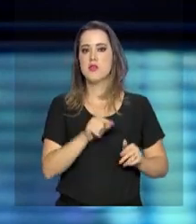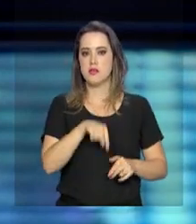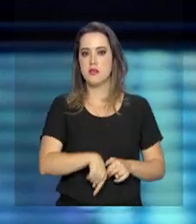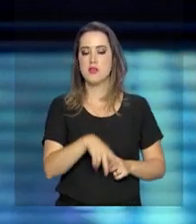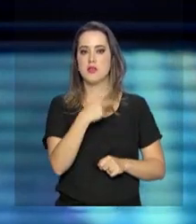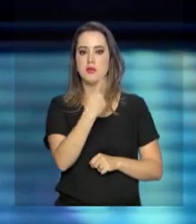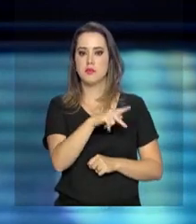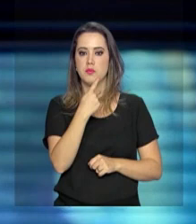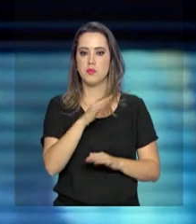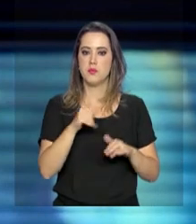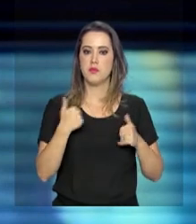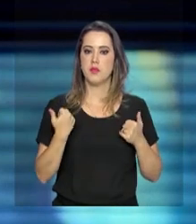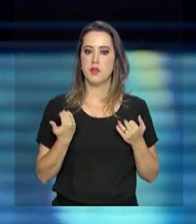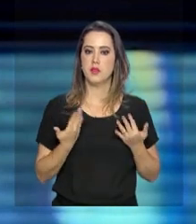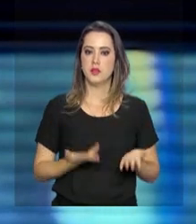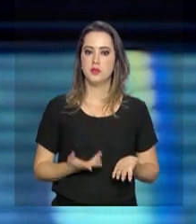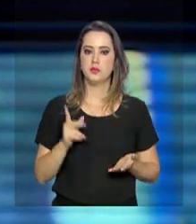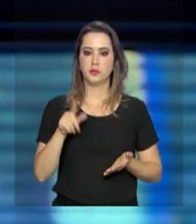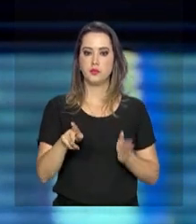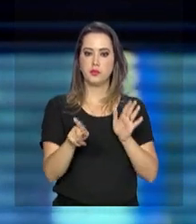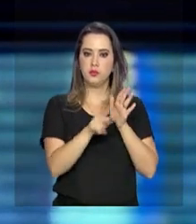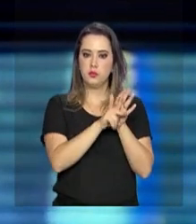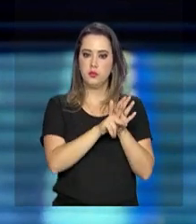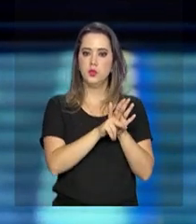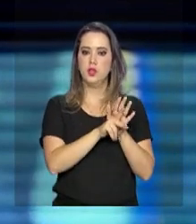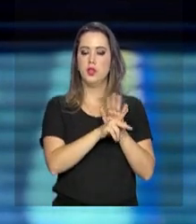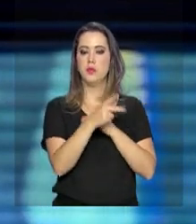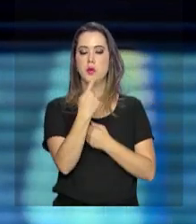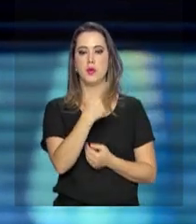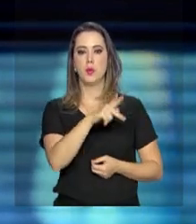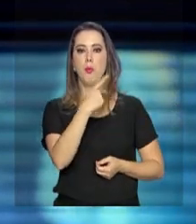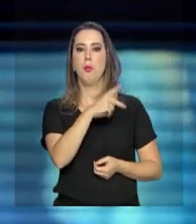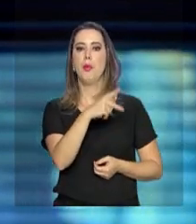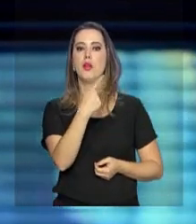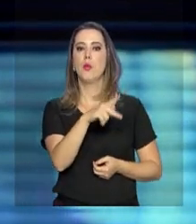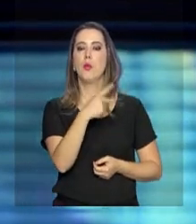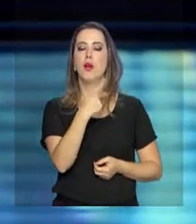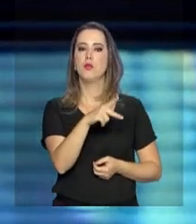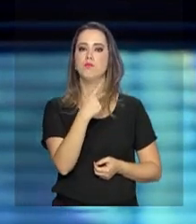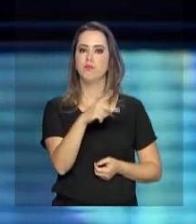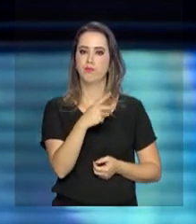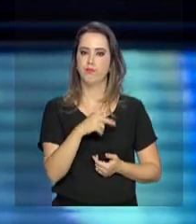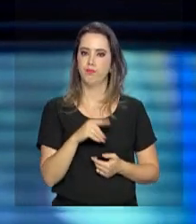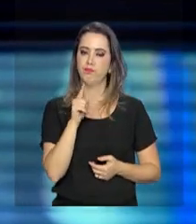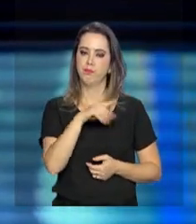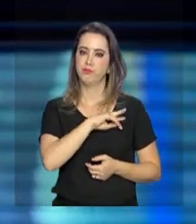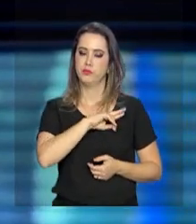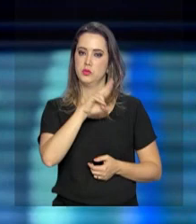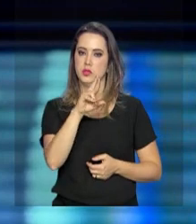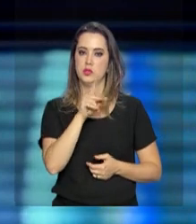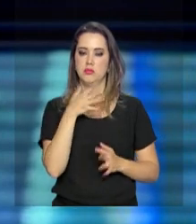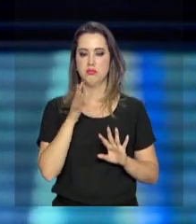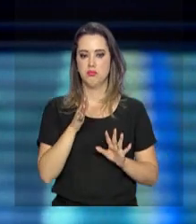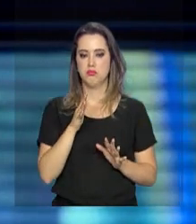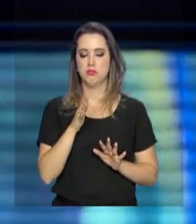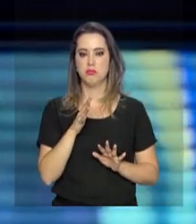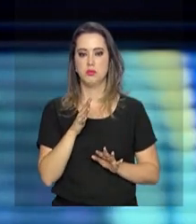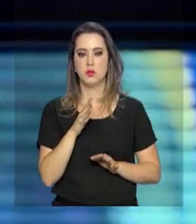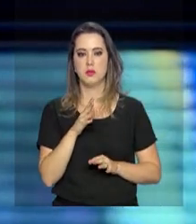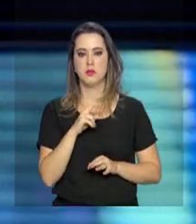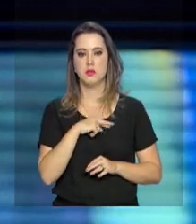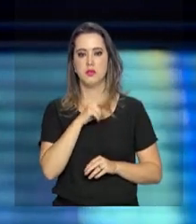neste país portanto eles são responsáveis diretos por